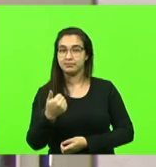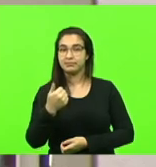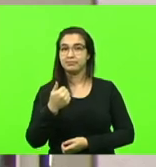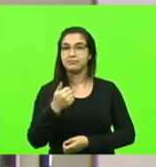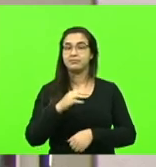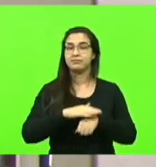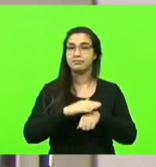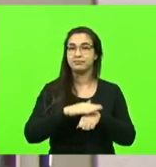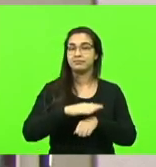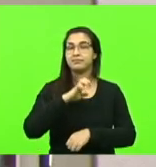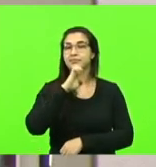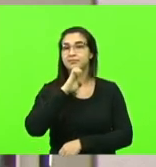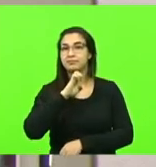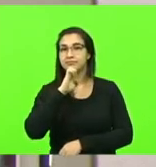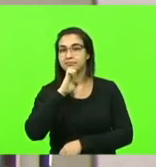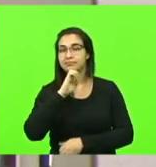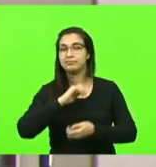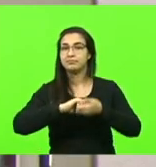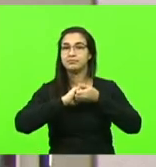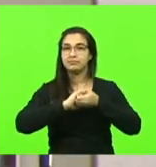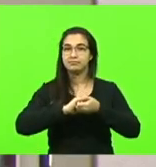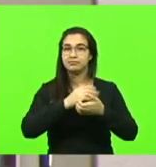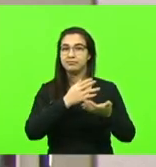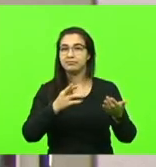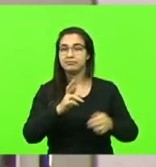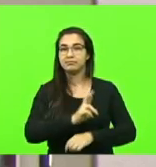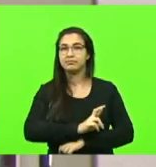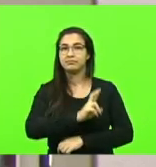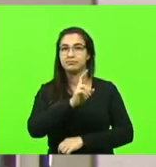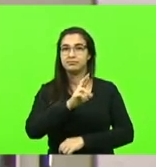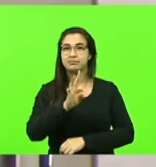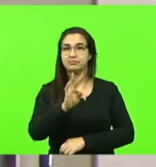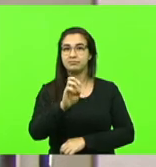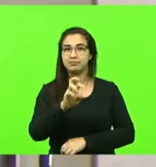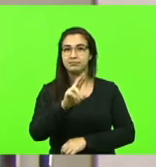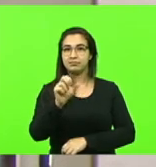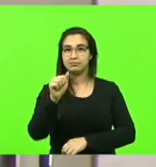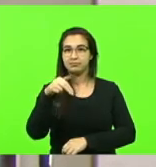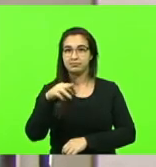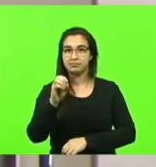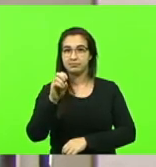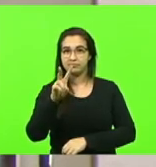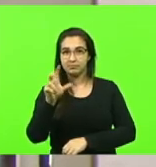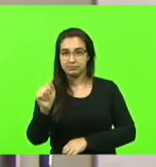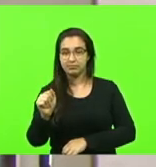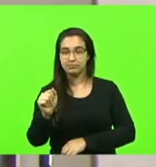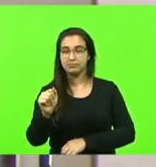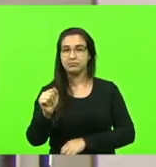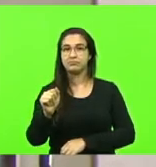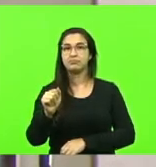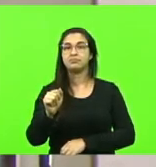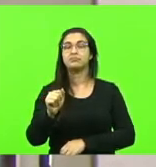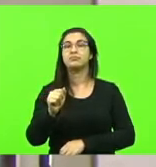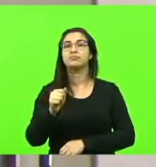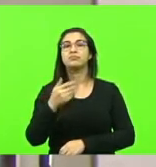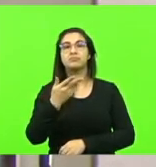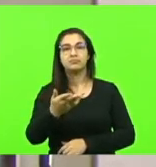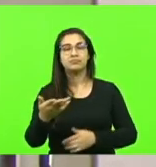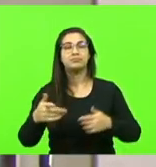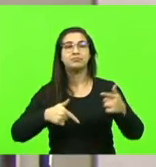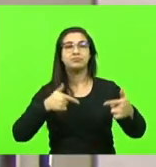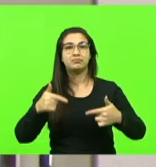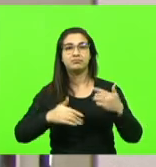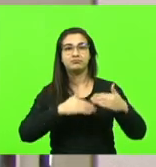deputado Felipe Estevam, cumprimentando os proprietários da Terra Nova Agro Negócio de Tijucas pelos serviços prestados para o